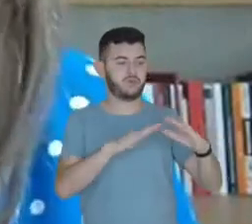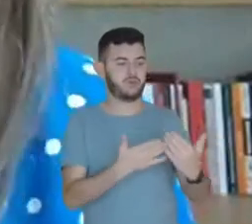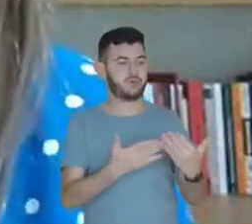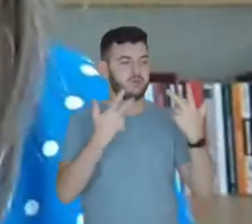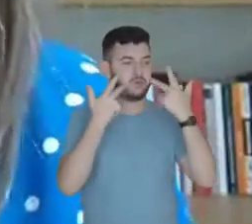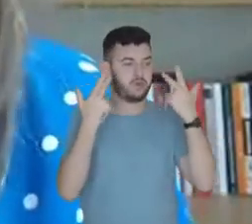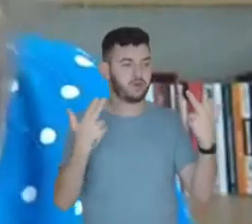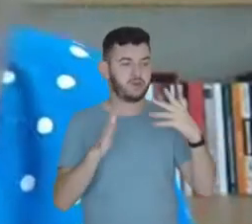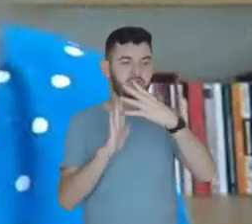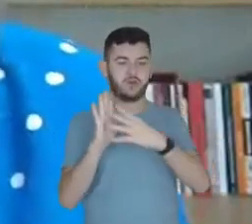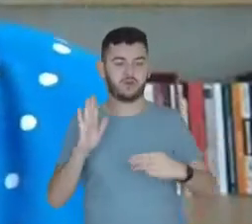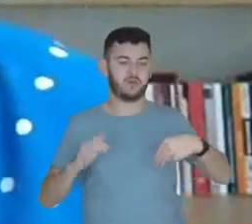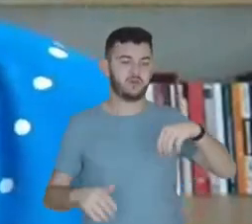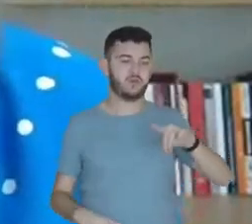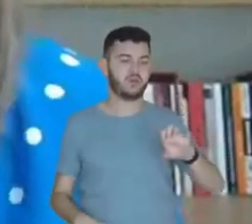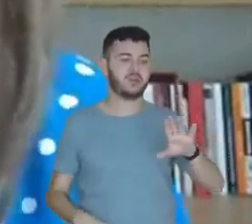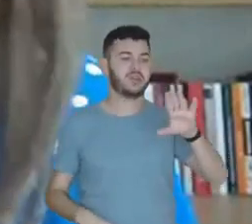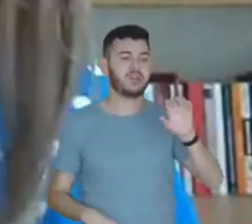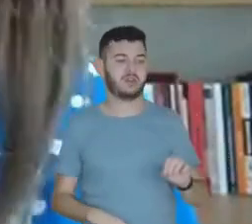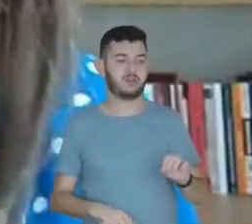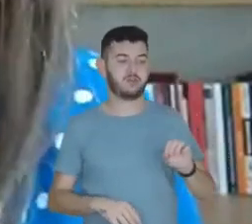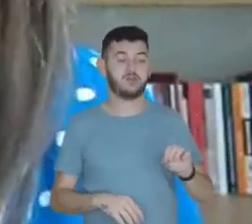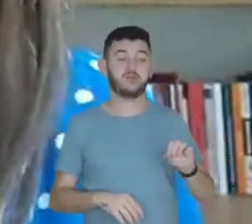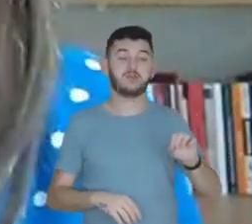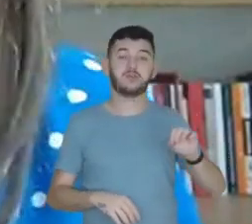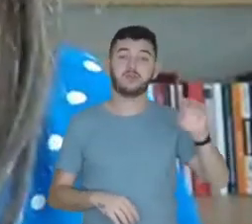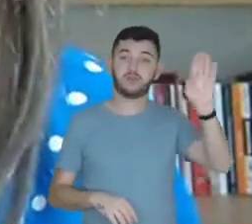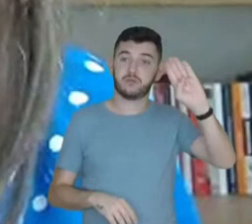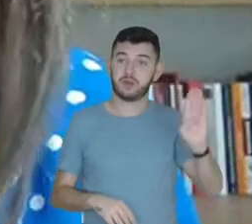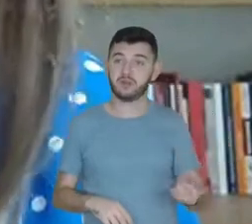integração que o Brasil tinha até o início